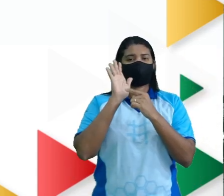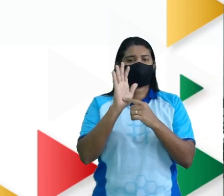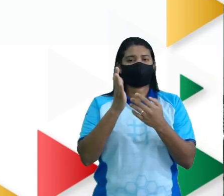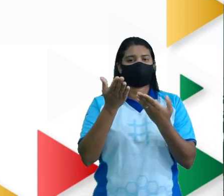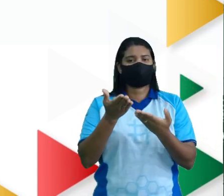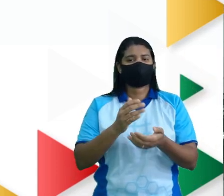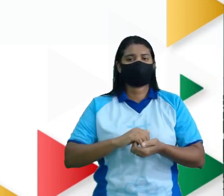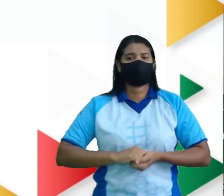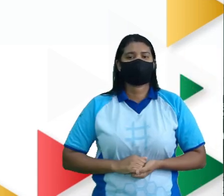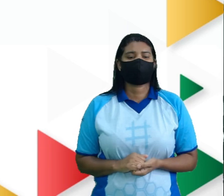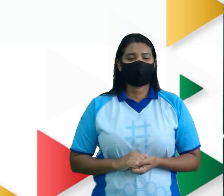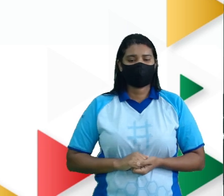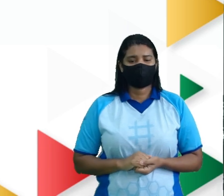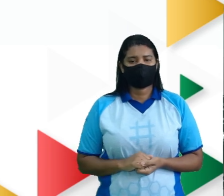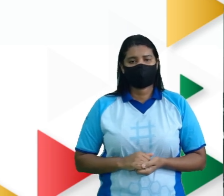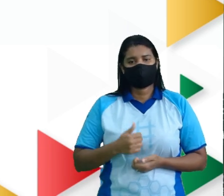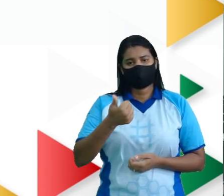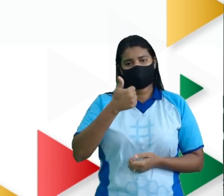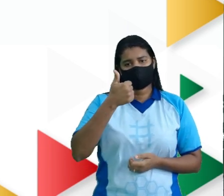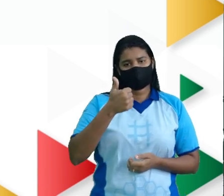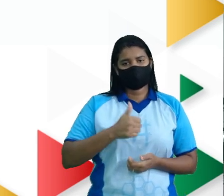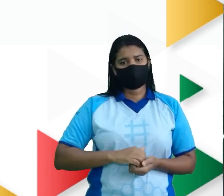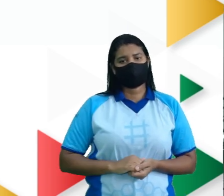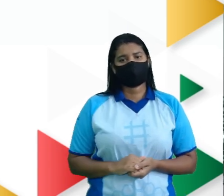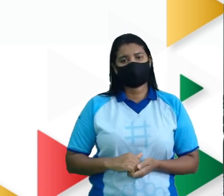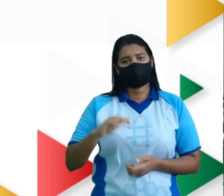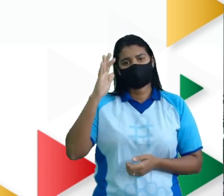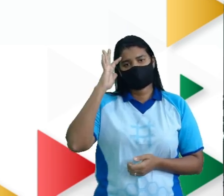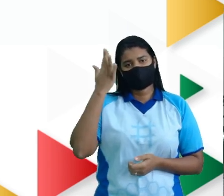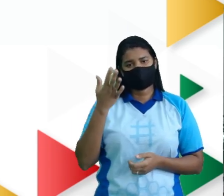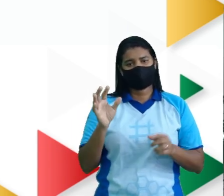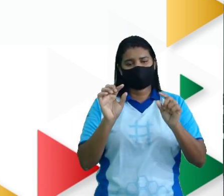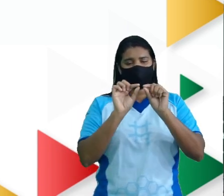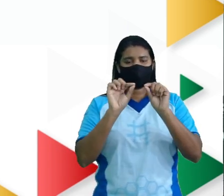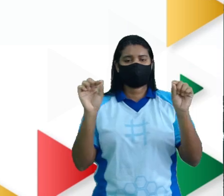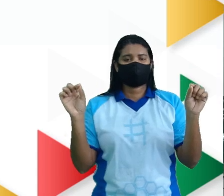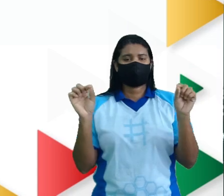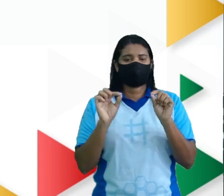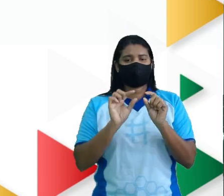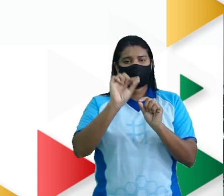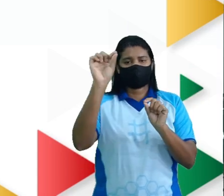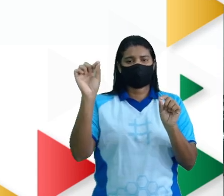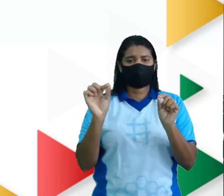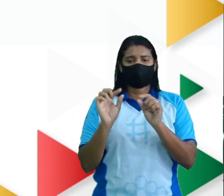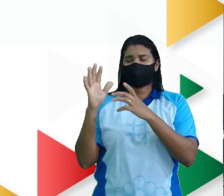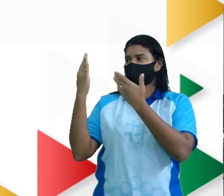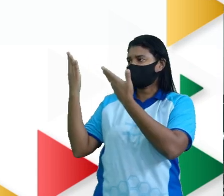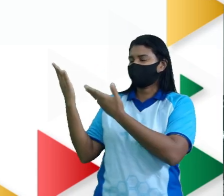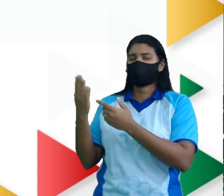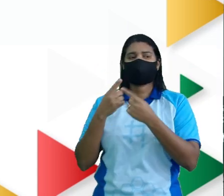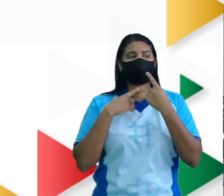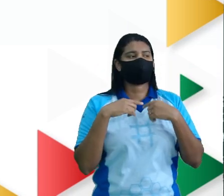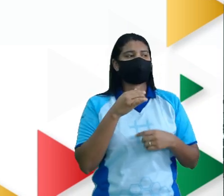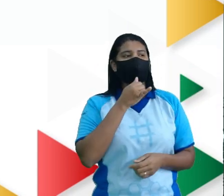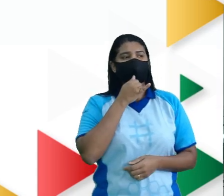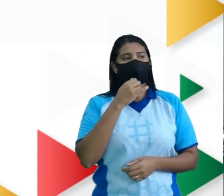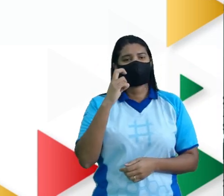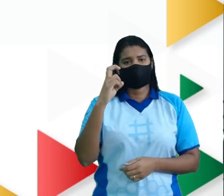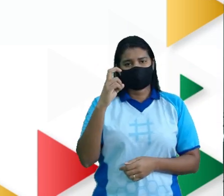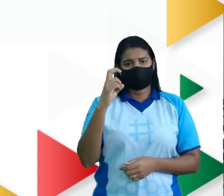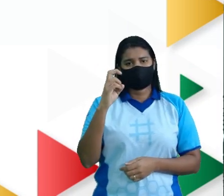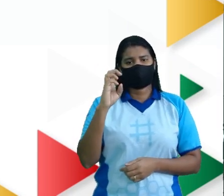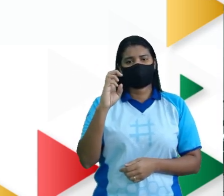vocês. Tá? Primeira etapa, vamos definir o comprimento do lado do hexágono que a gente deseja construir. Exemplo, 5